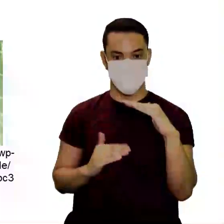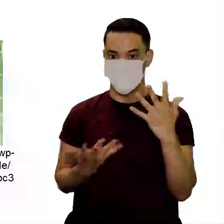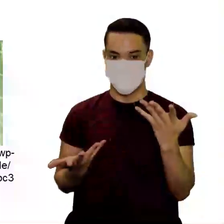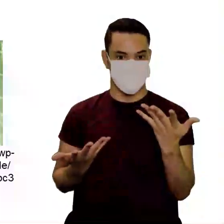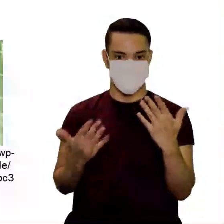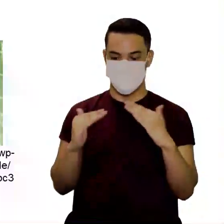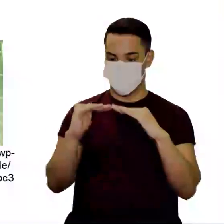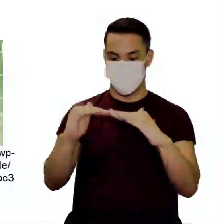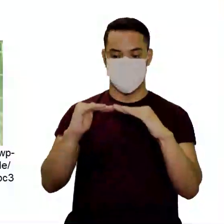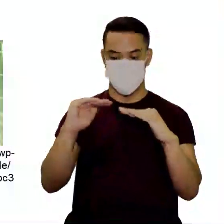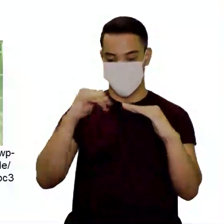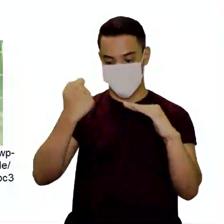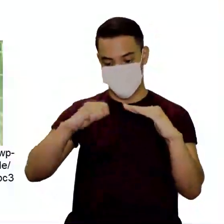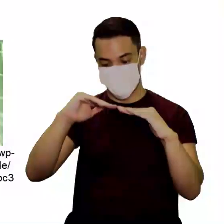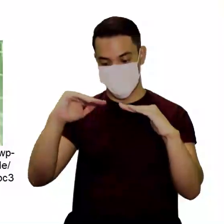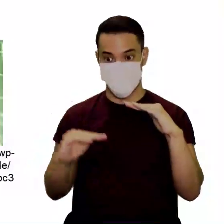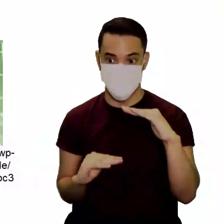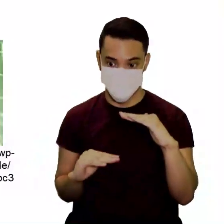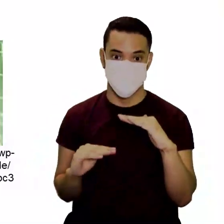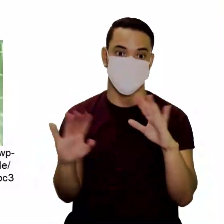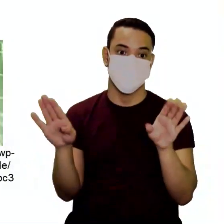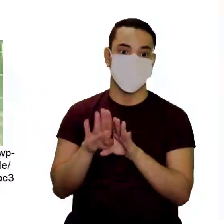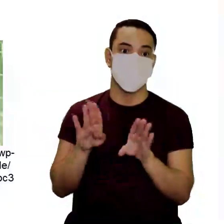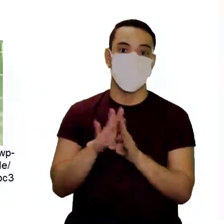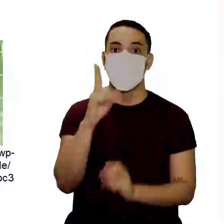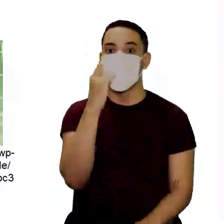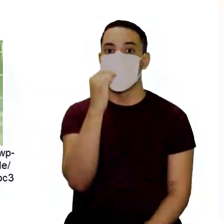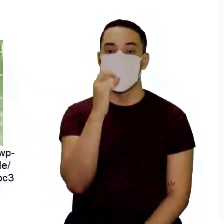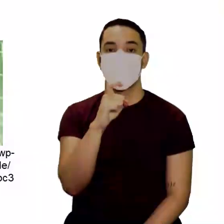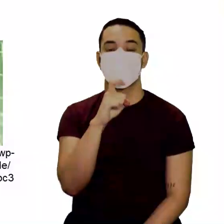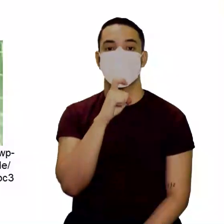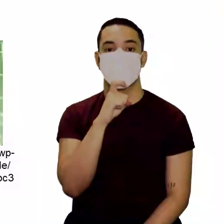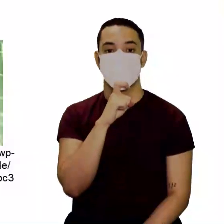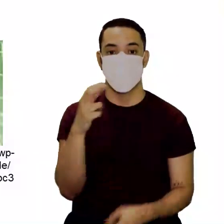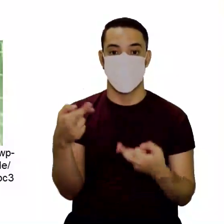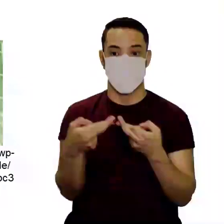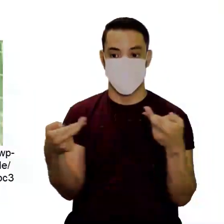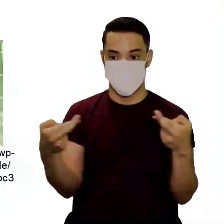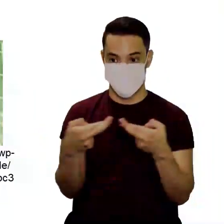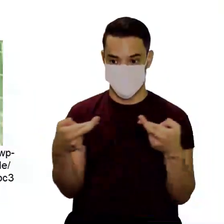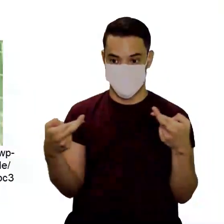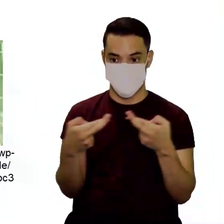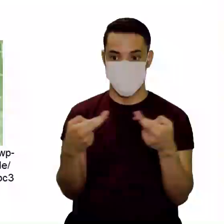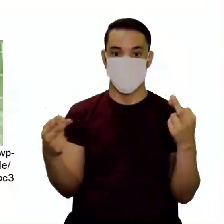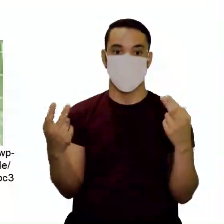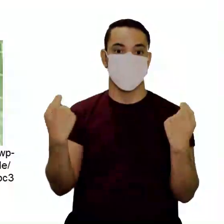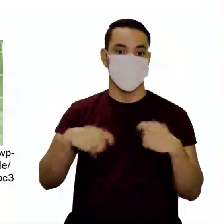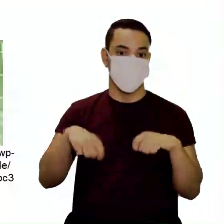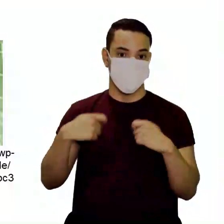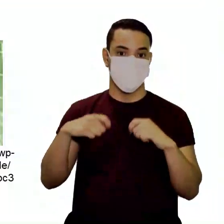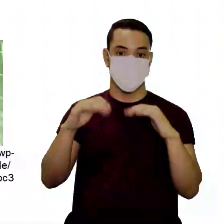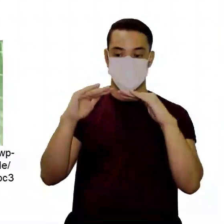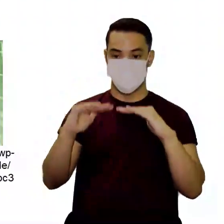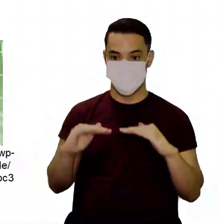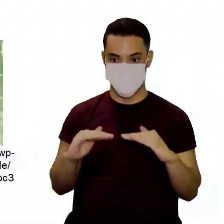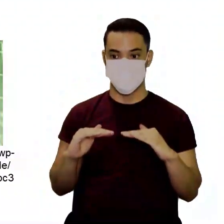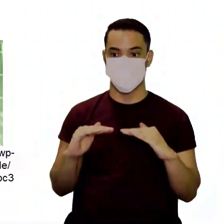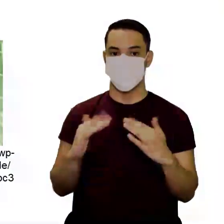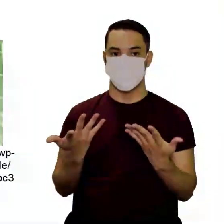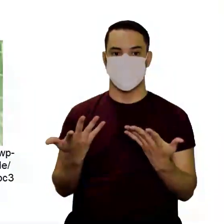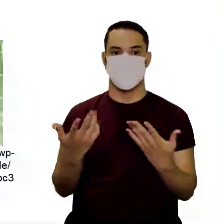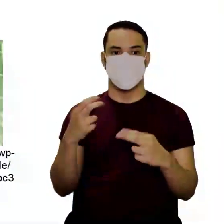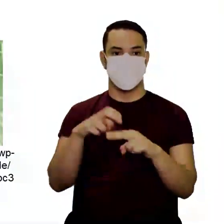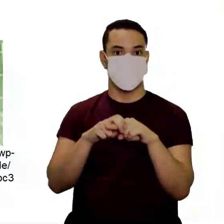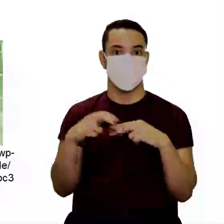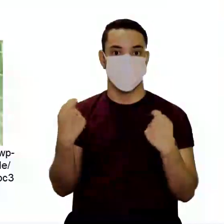né? A fria, no caso, água fria, resistência ali no caso baixa, e água quente,